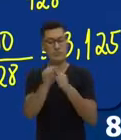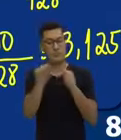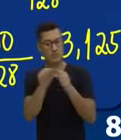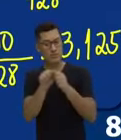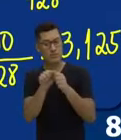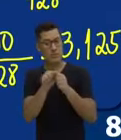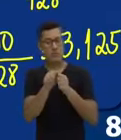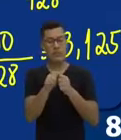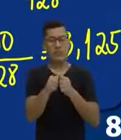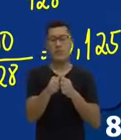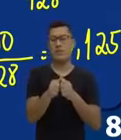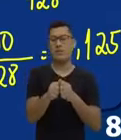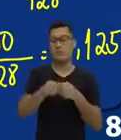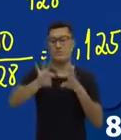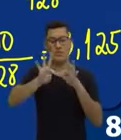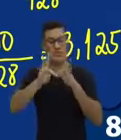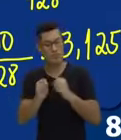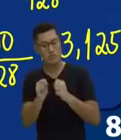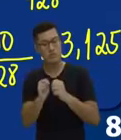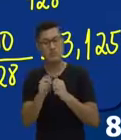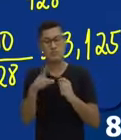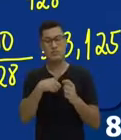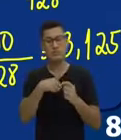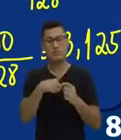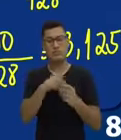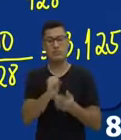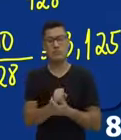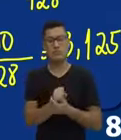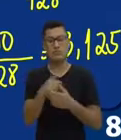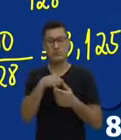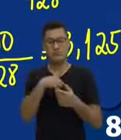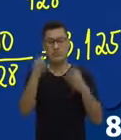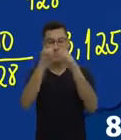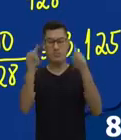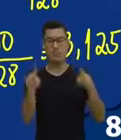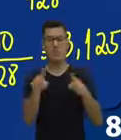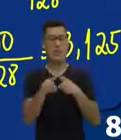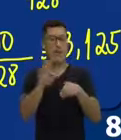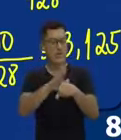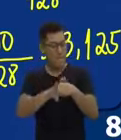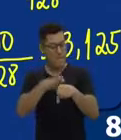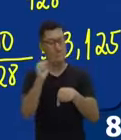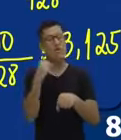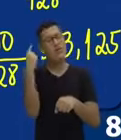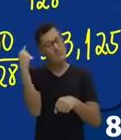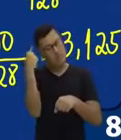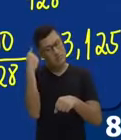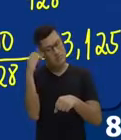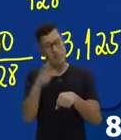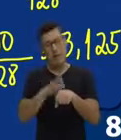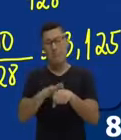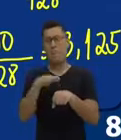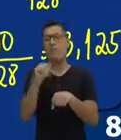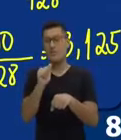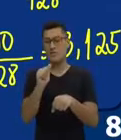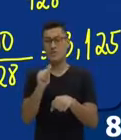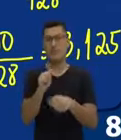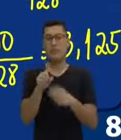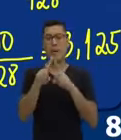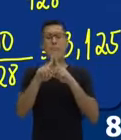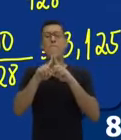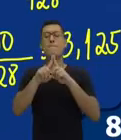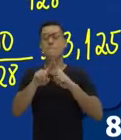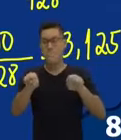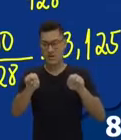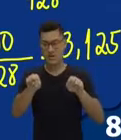formas são válidas, tá? Inclusive vai ter algumas que a tabela vai ser melhor, outras pensar na potência vai ser melhor, tá? Mas